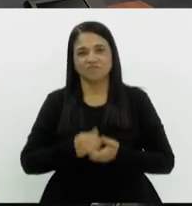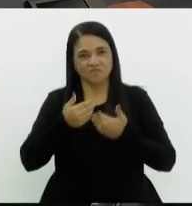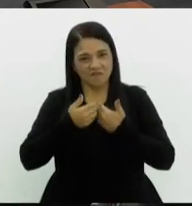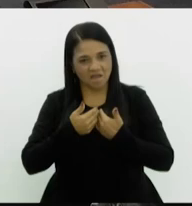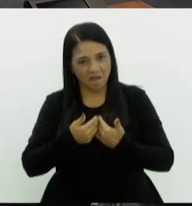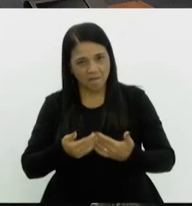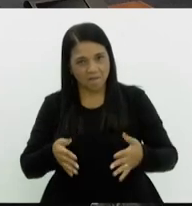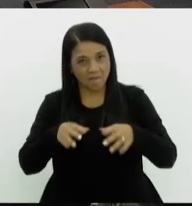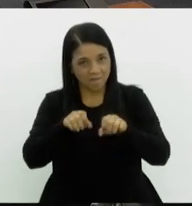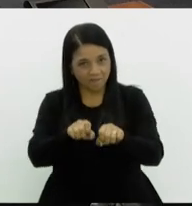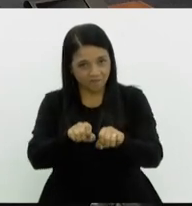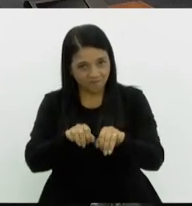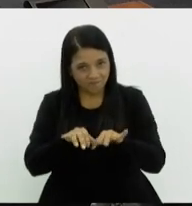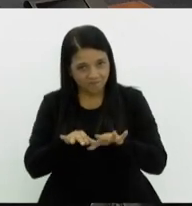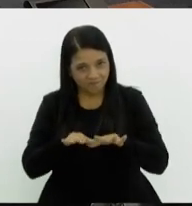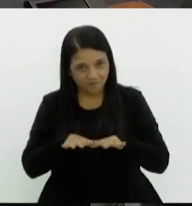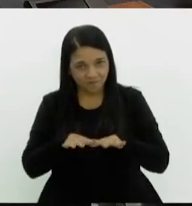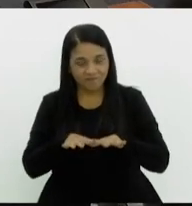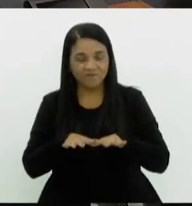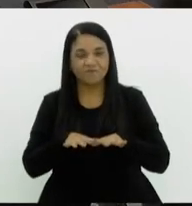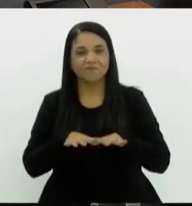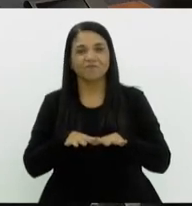reaberta a sessão.